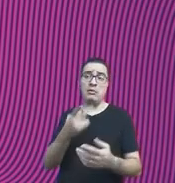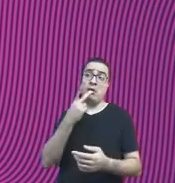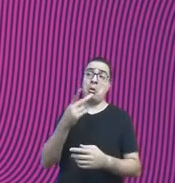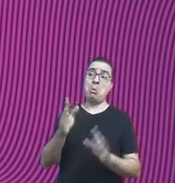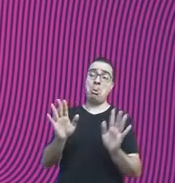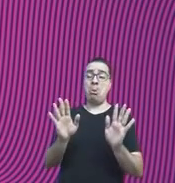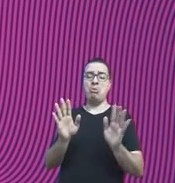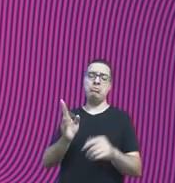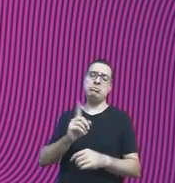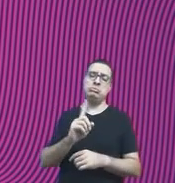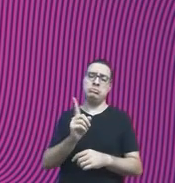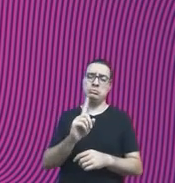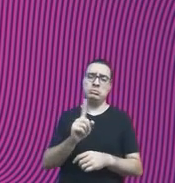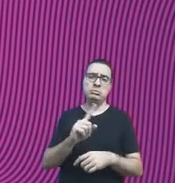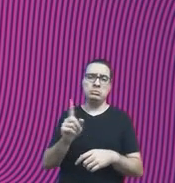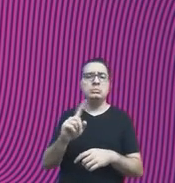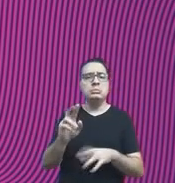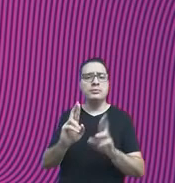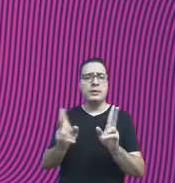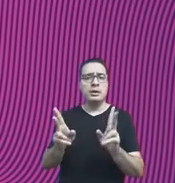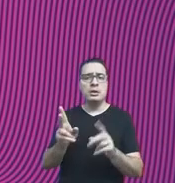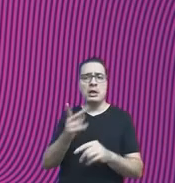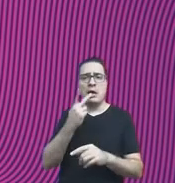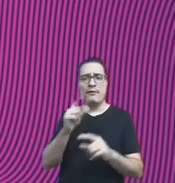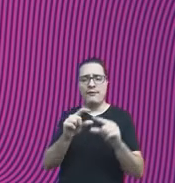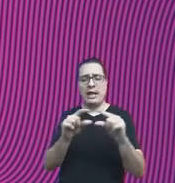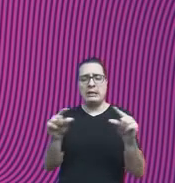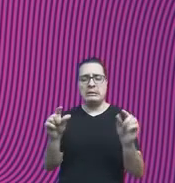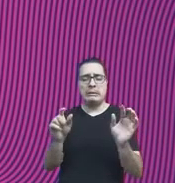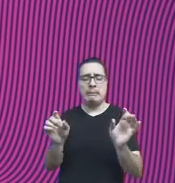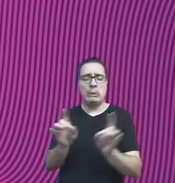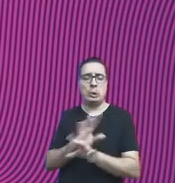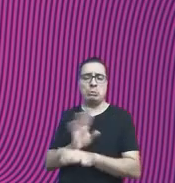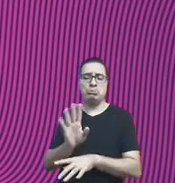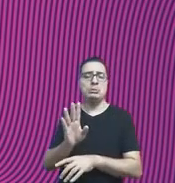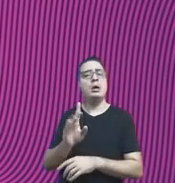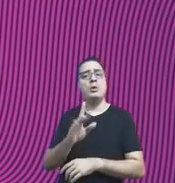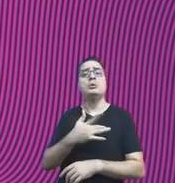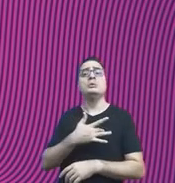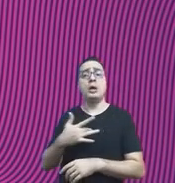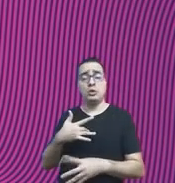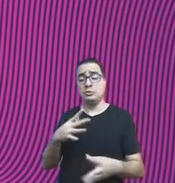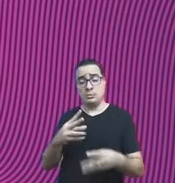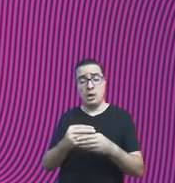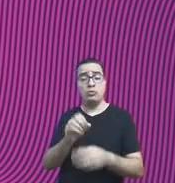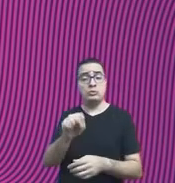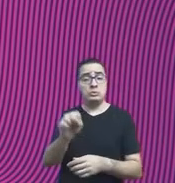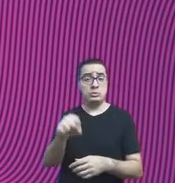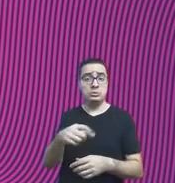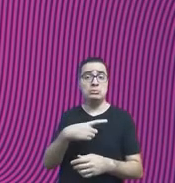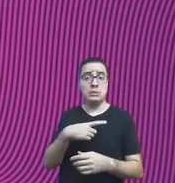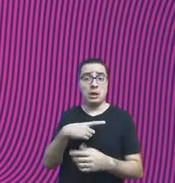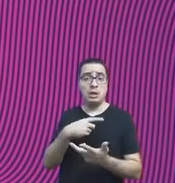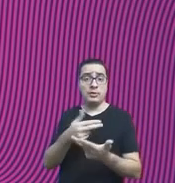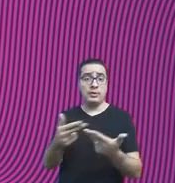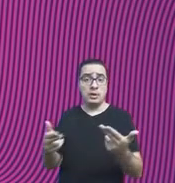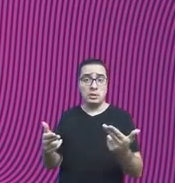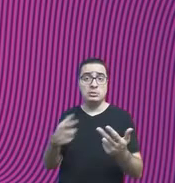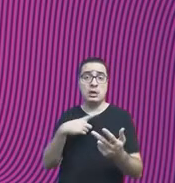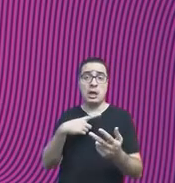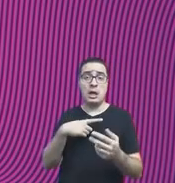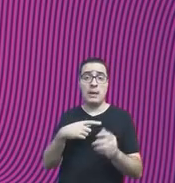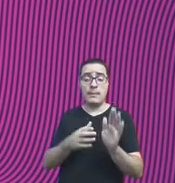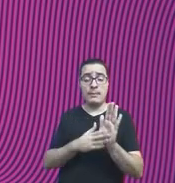frase feita, que para mim não faz sentido nenhum, na saúde suplementar ela é assim. Tem um excepcional papel social que precisa